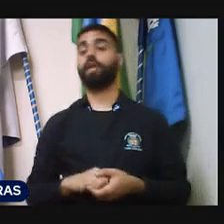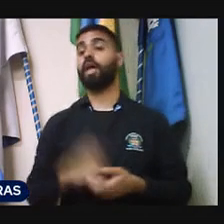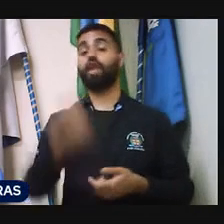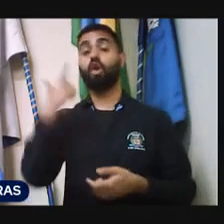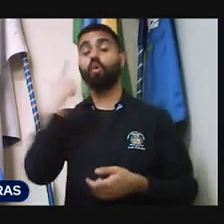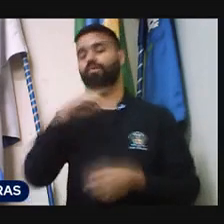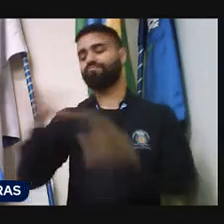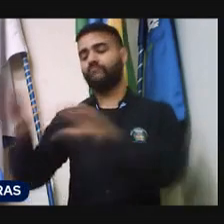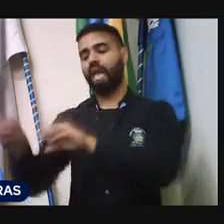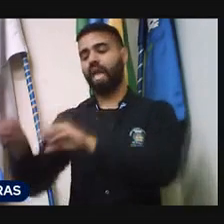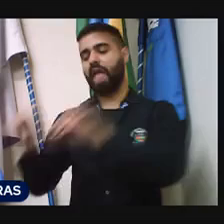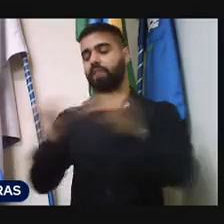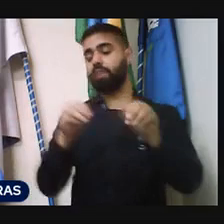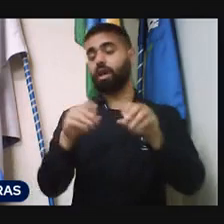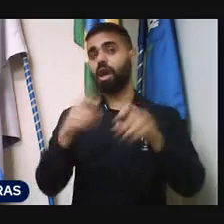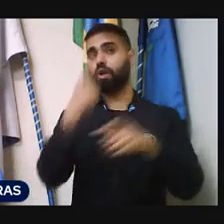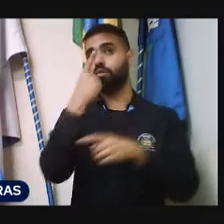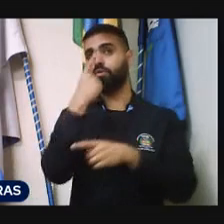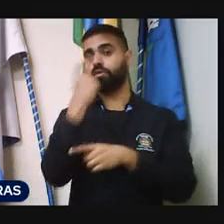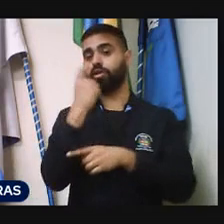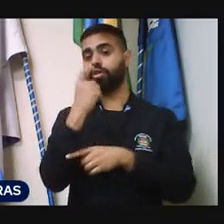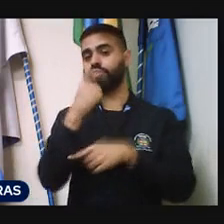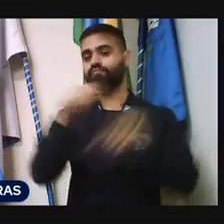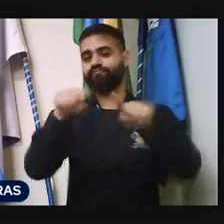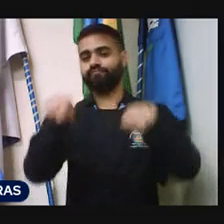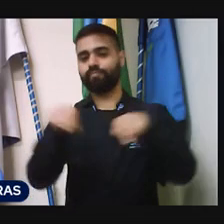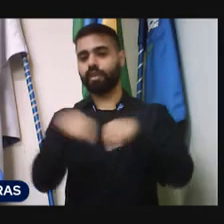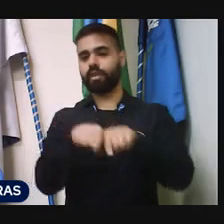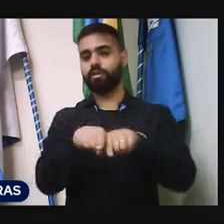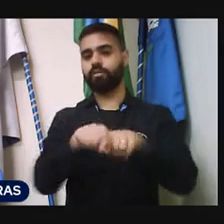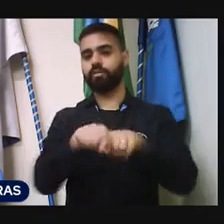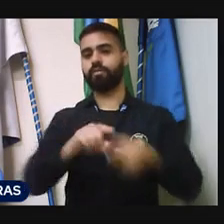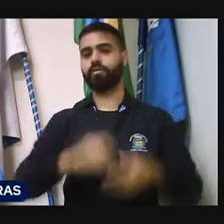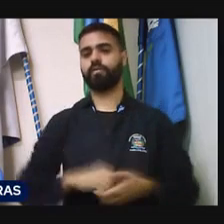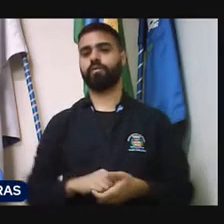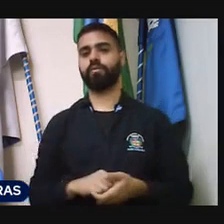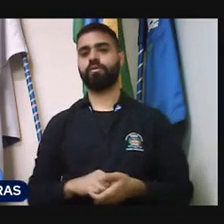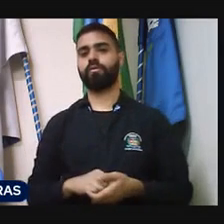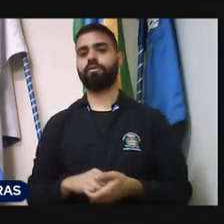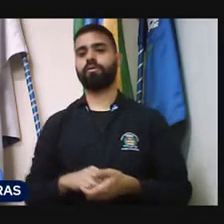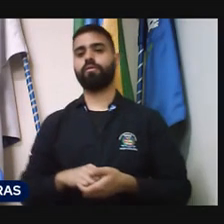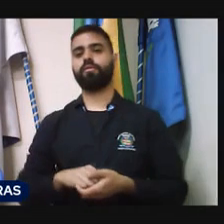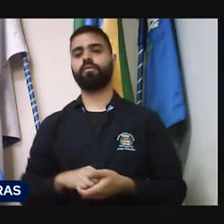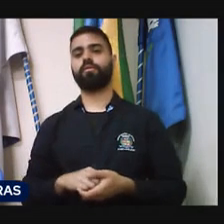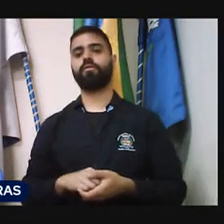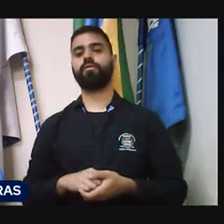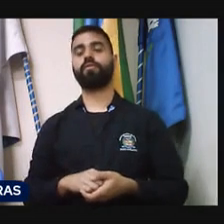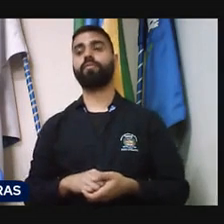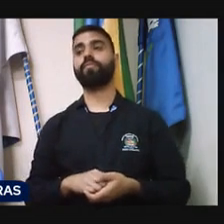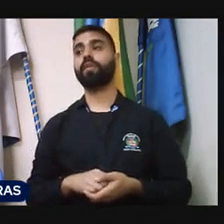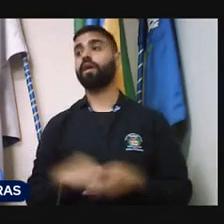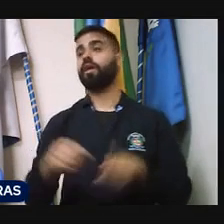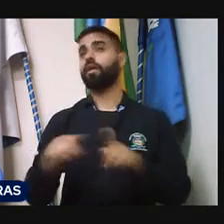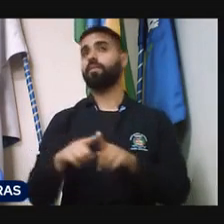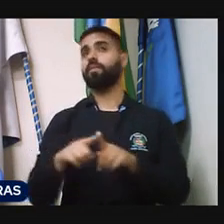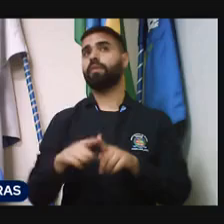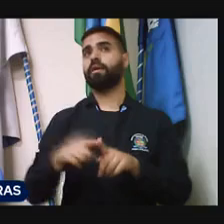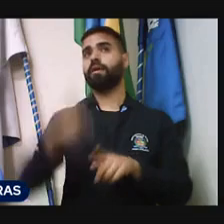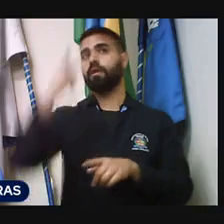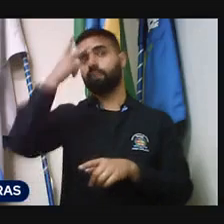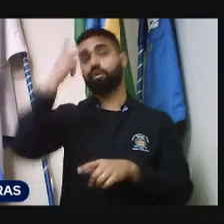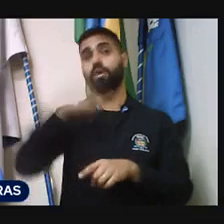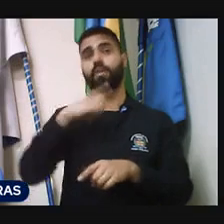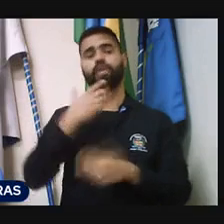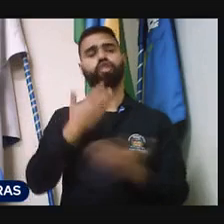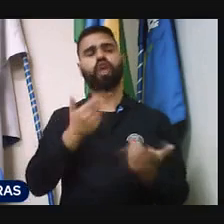aquela lixeira da localidade do corte de pedra provavelmente os moradores que ali Residem e que são mais novos não